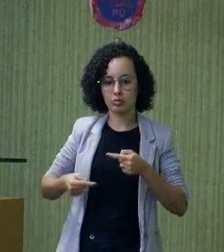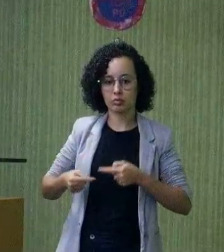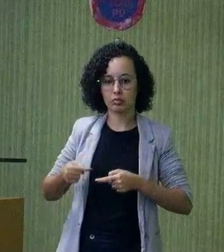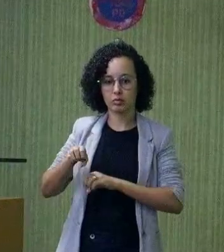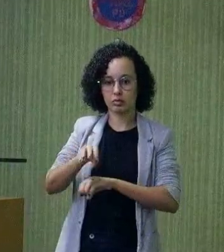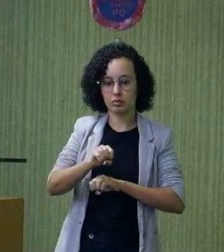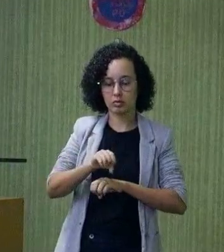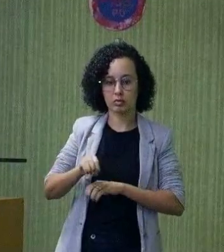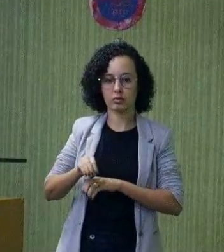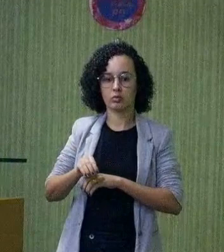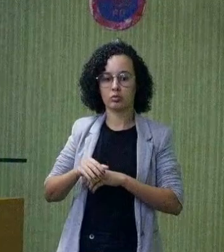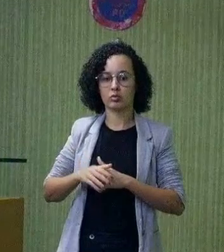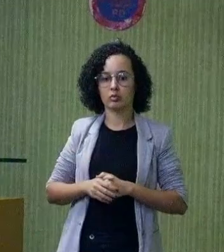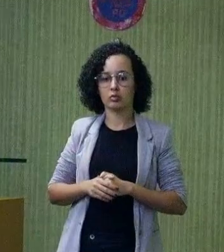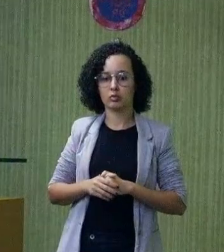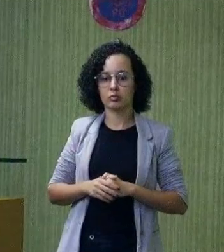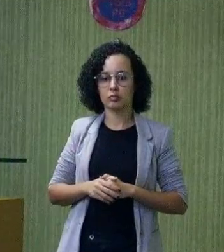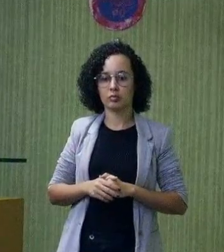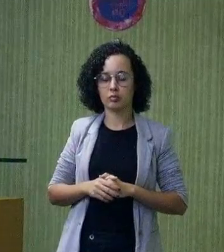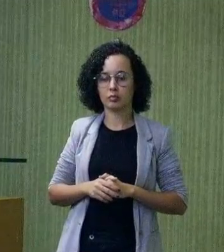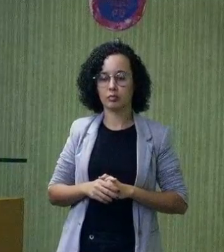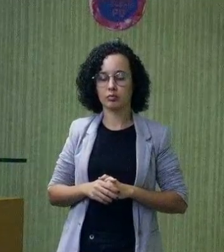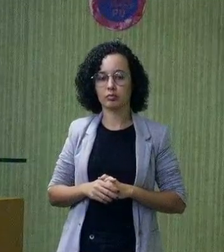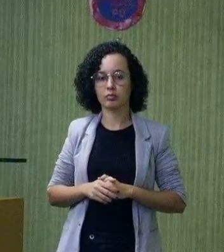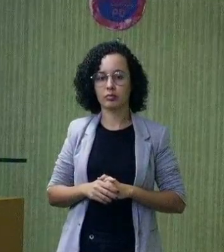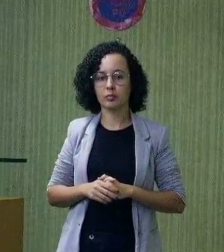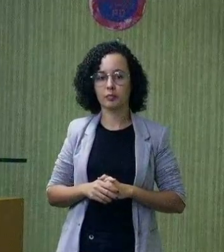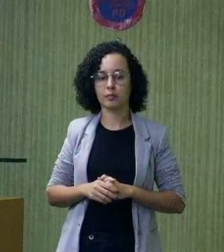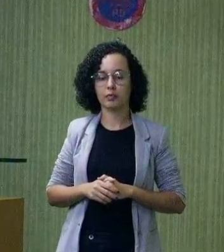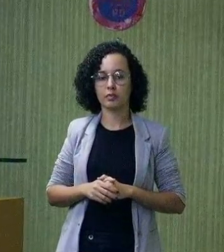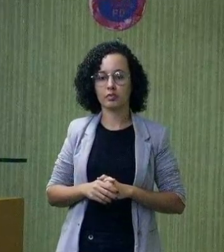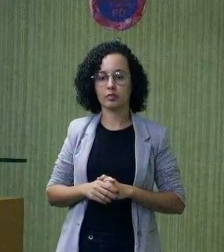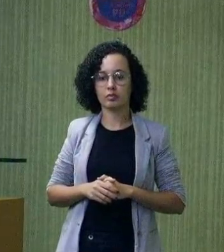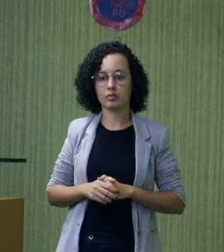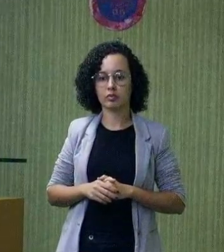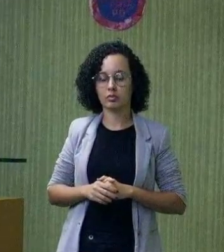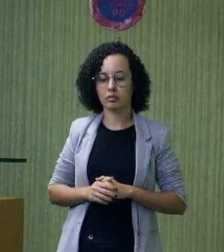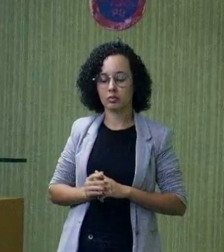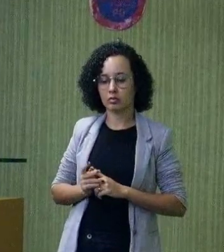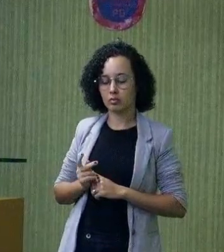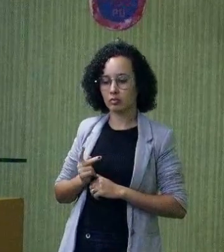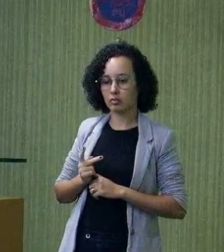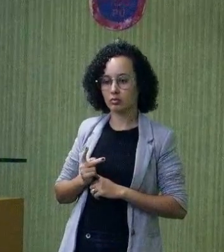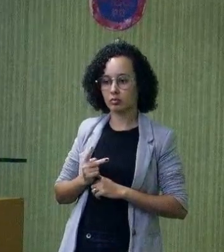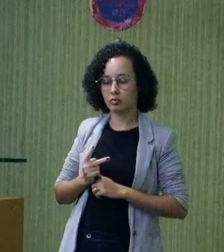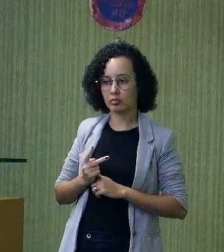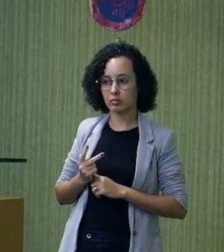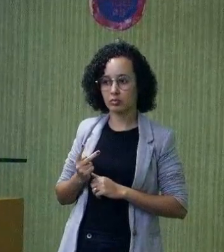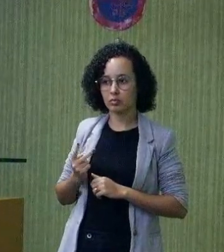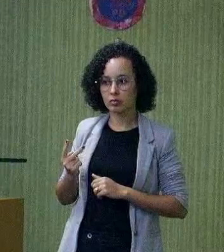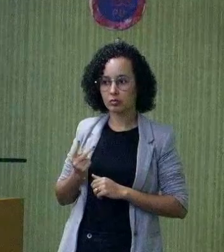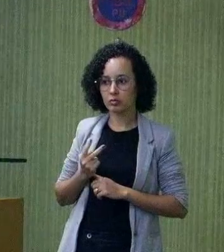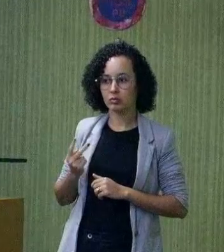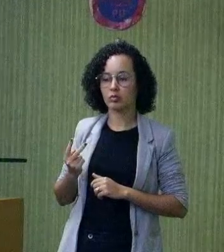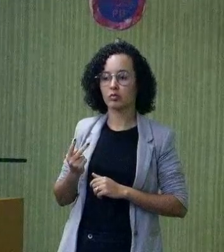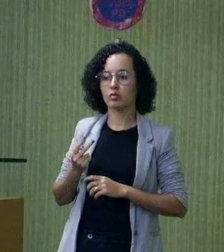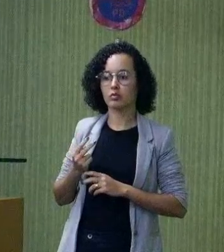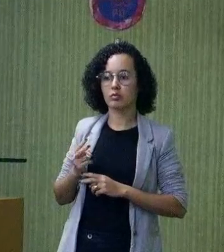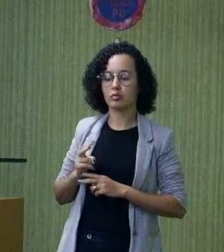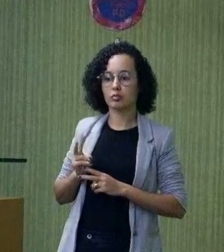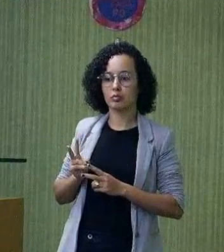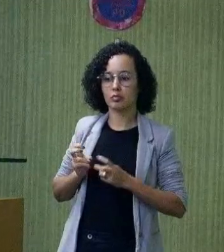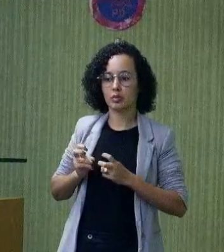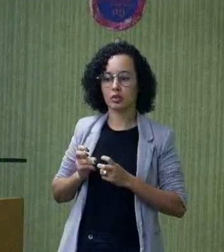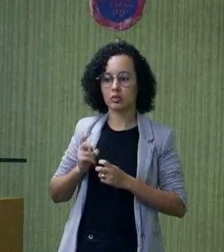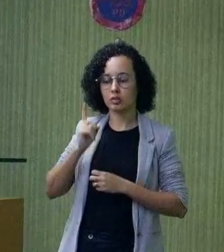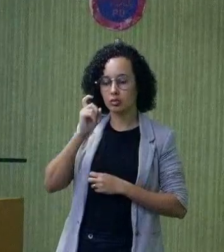eventos críticos atados as senhoras vislumbram dificultadores internos na